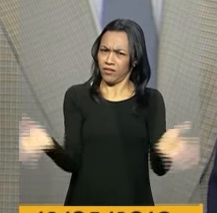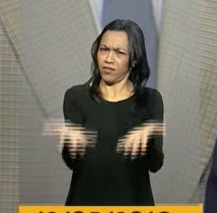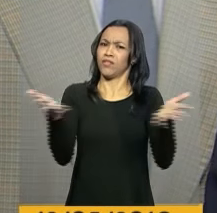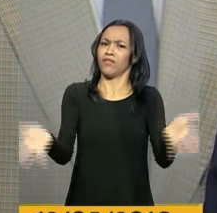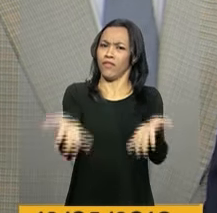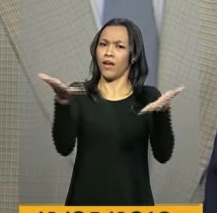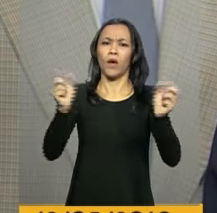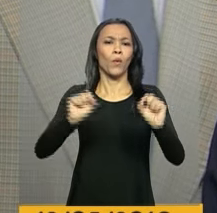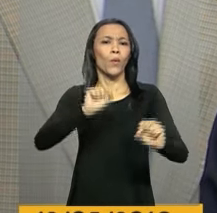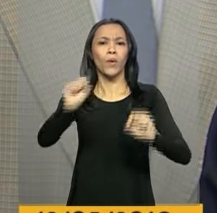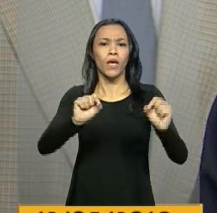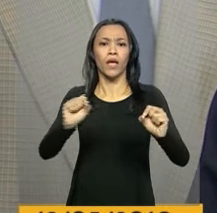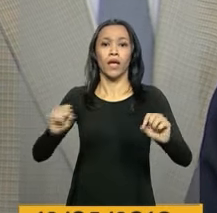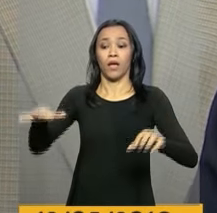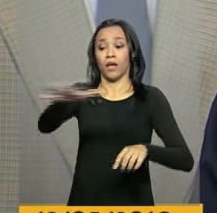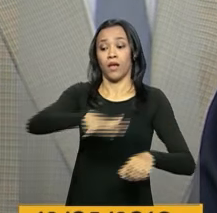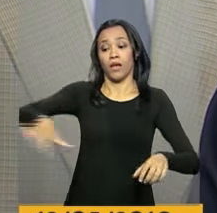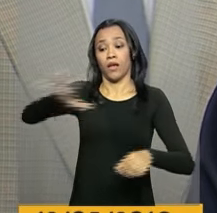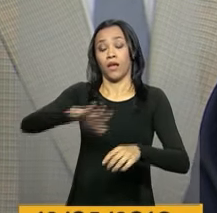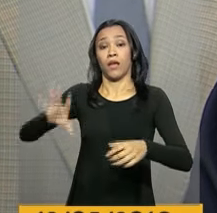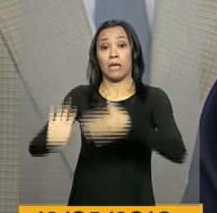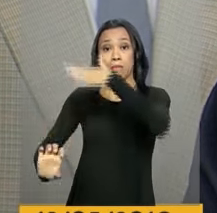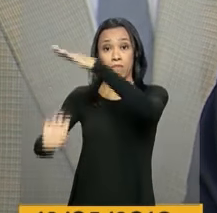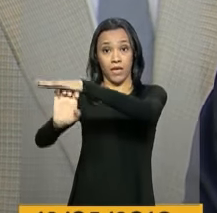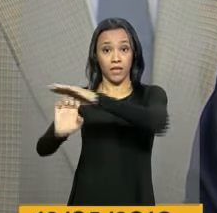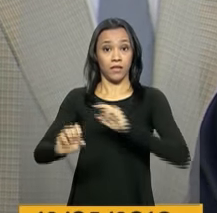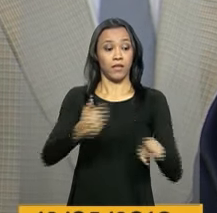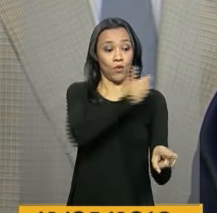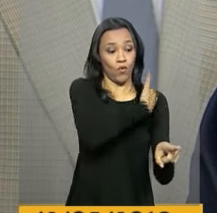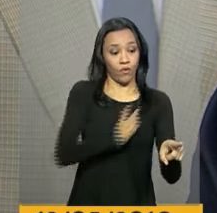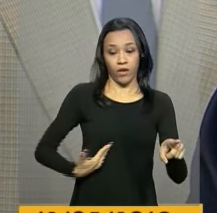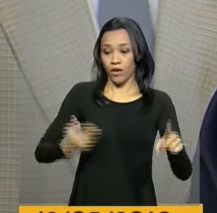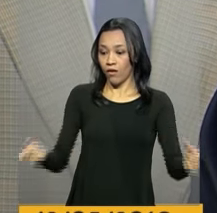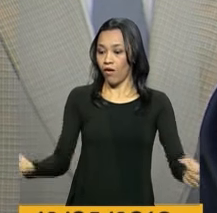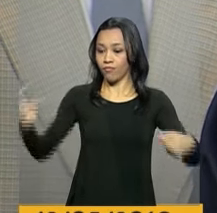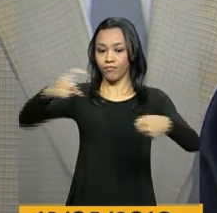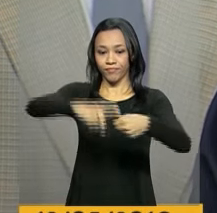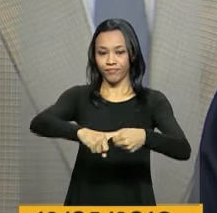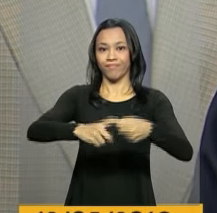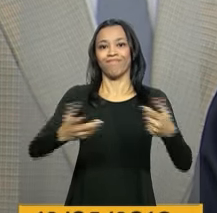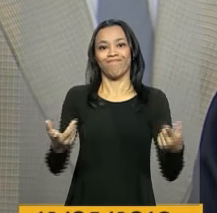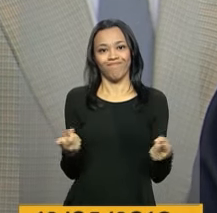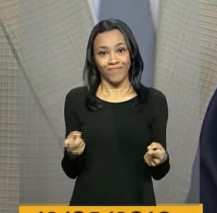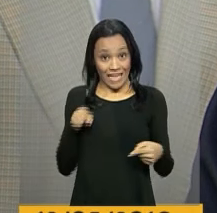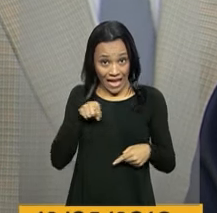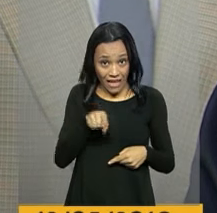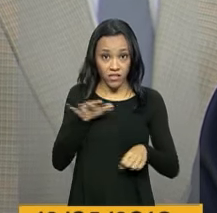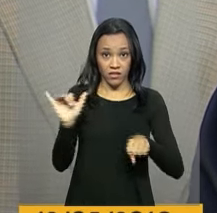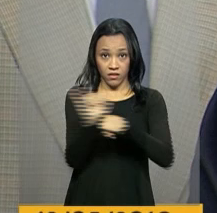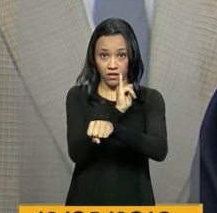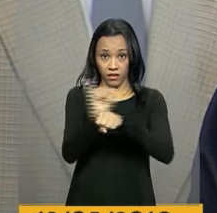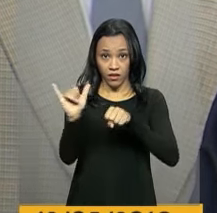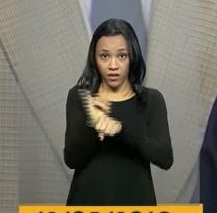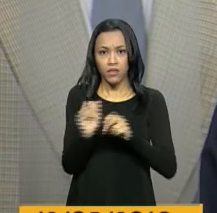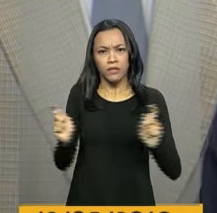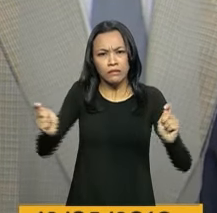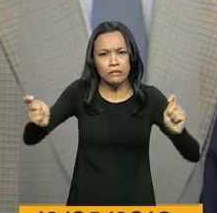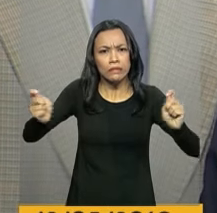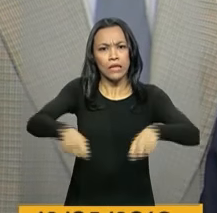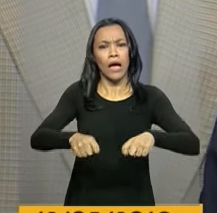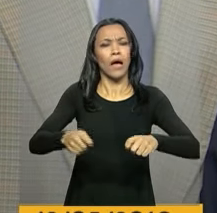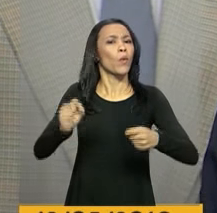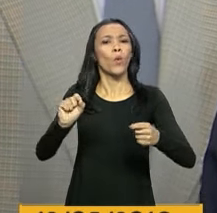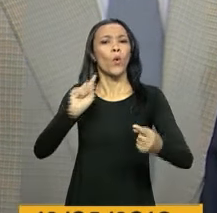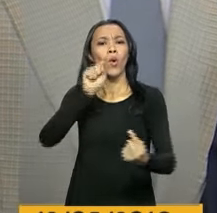as parcerias público-privadas, na medida em que este instrumento poderá gerar